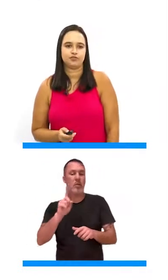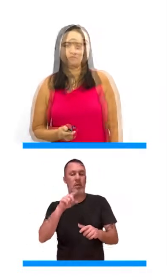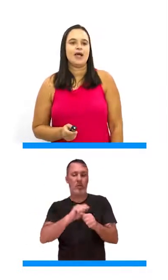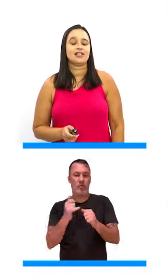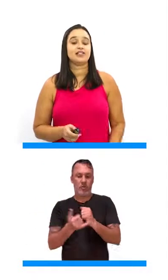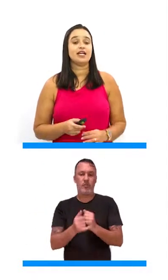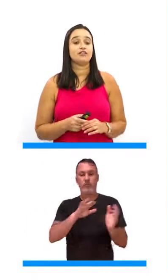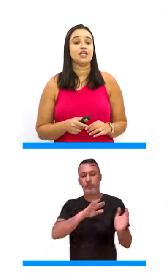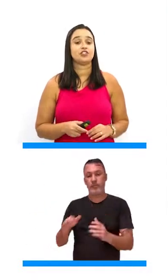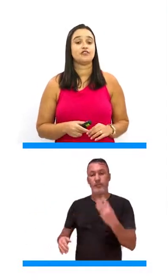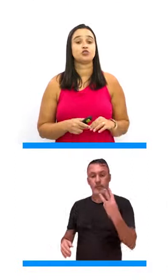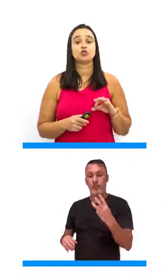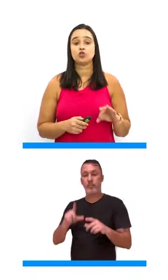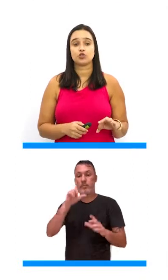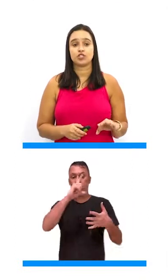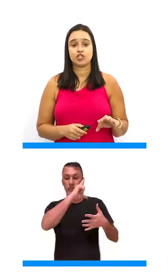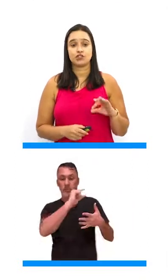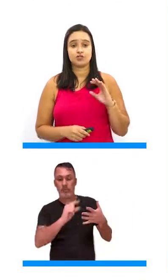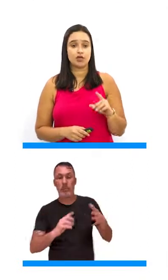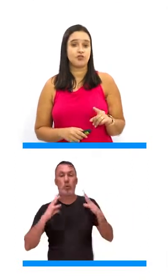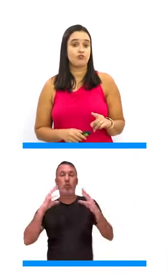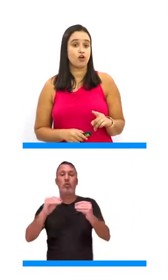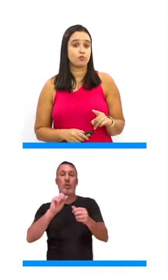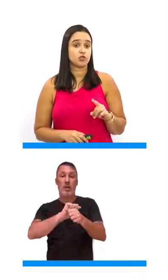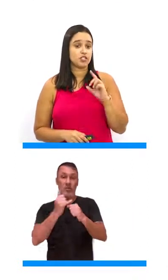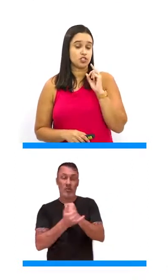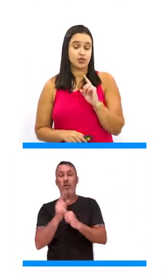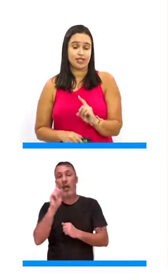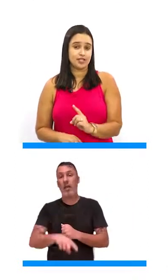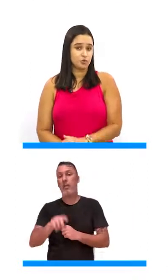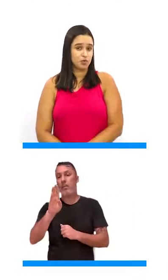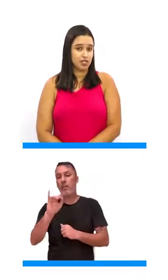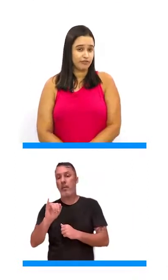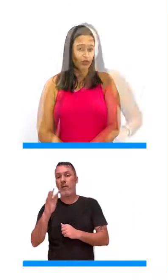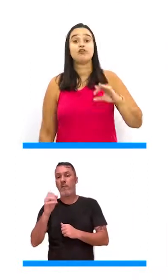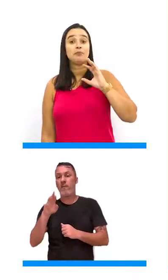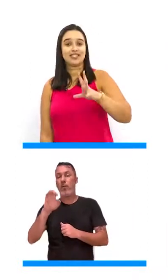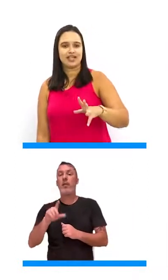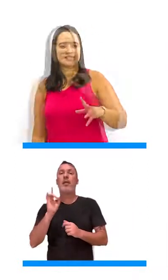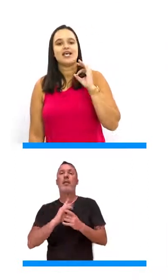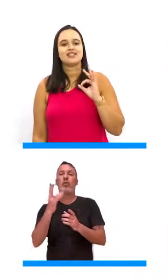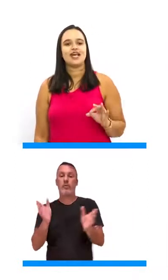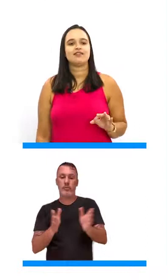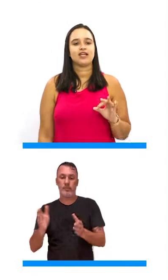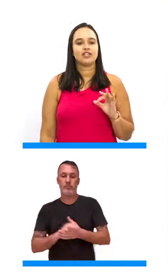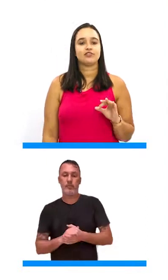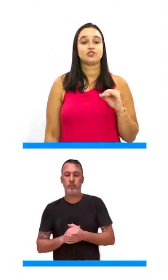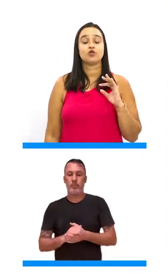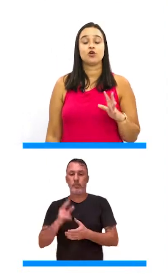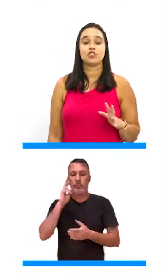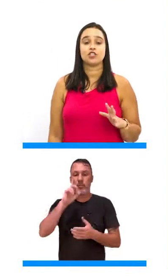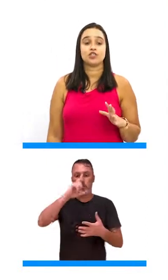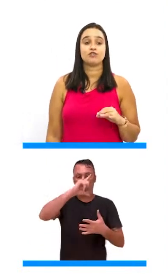adjetivo. Assinale a alternativa onde todos os adjetivos são biformes, ou seja, só é aceita uma única forma. Vamos para 3. Assinale a alternativa